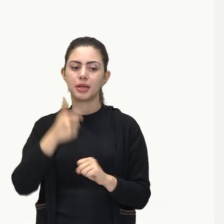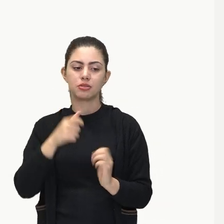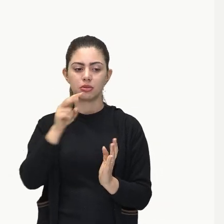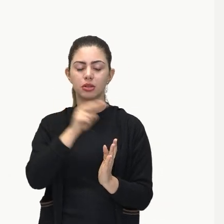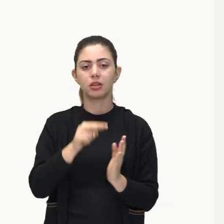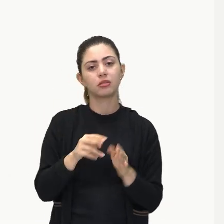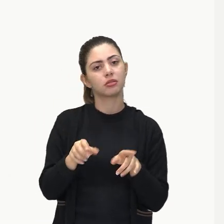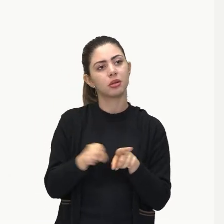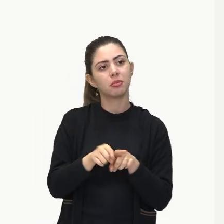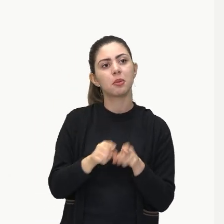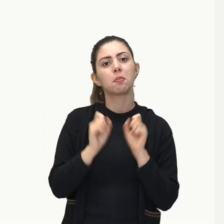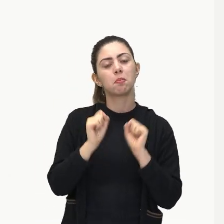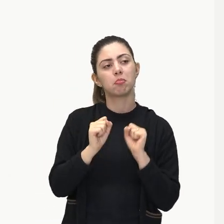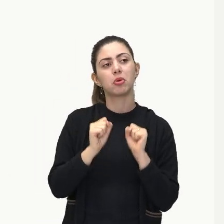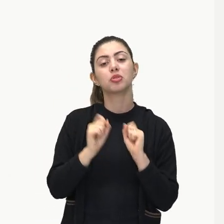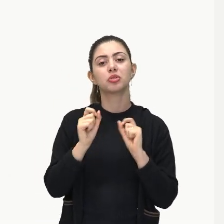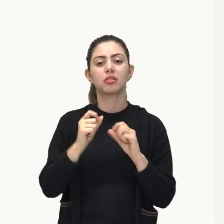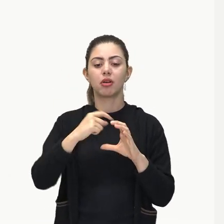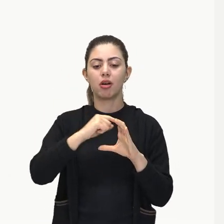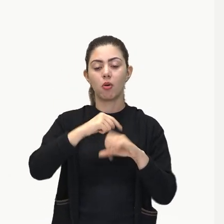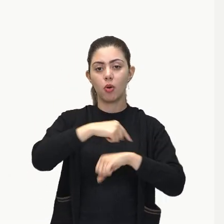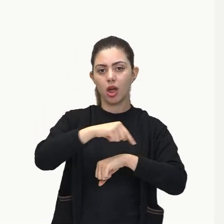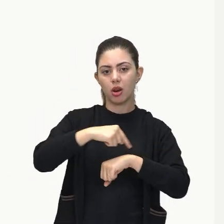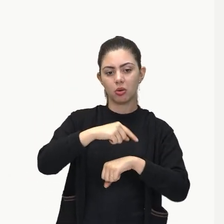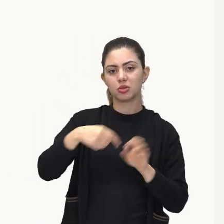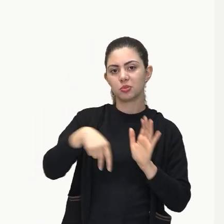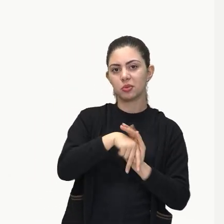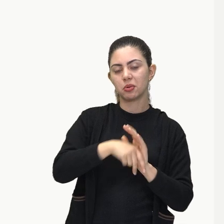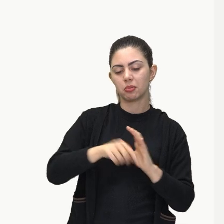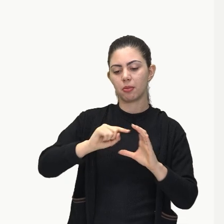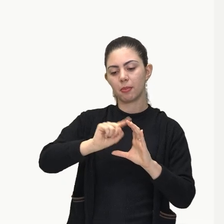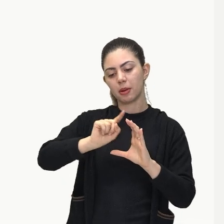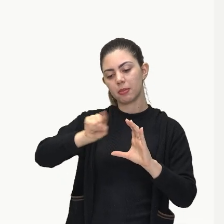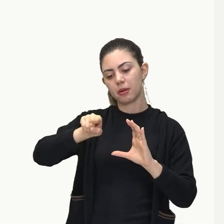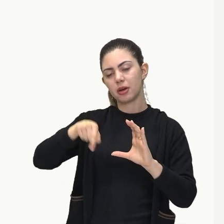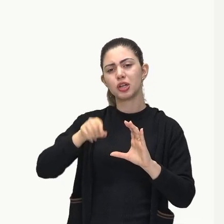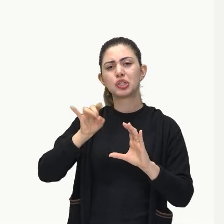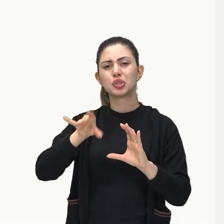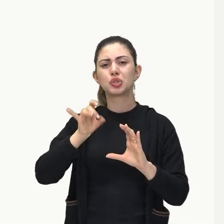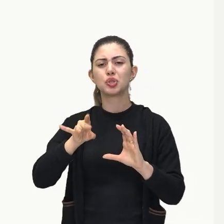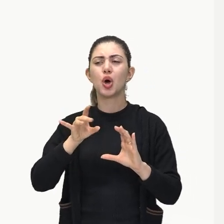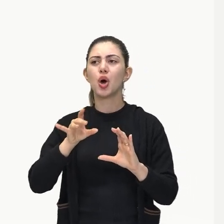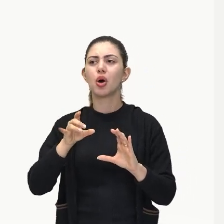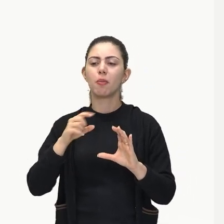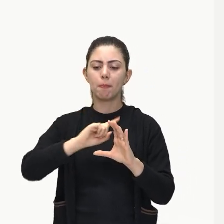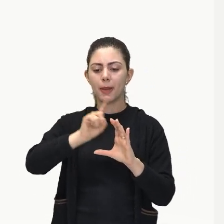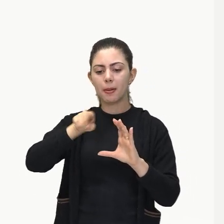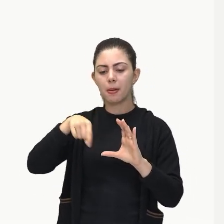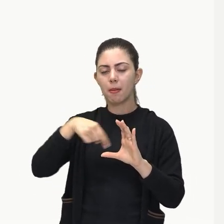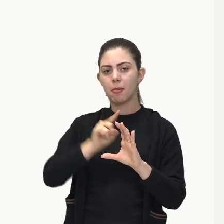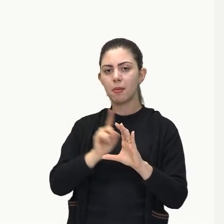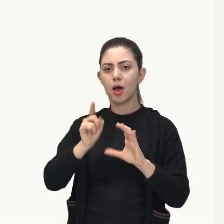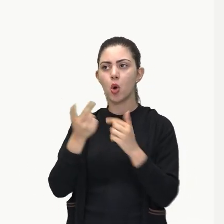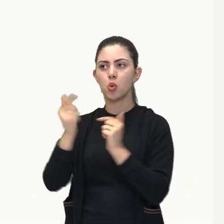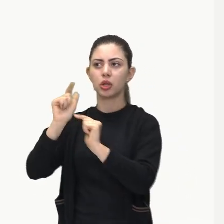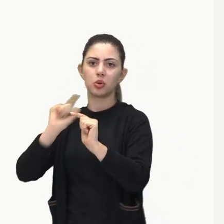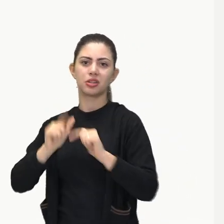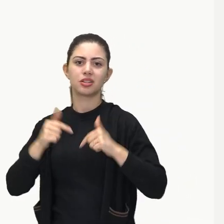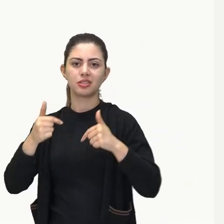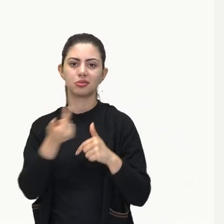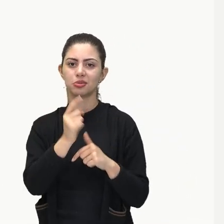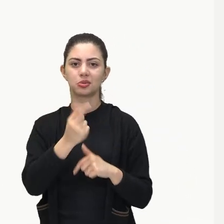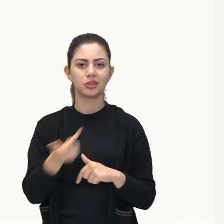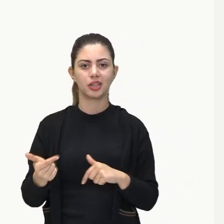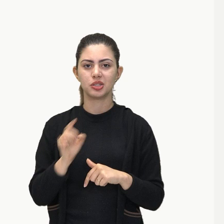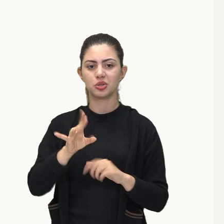da monotonia, do tempo todo só ter essa passagem de tempo. Agora algo